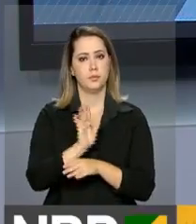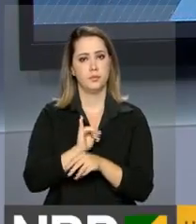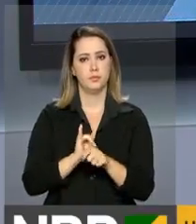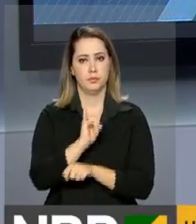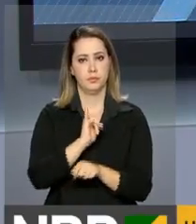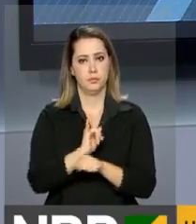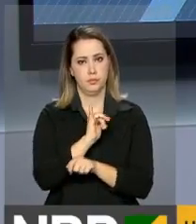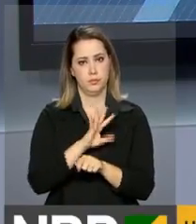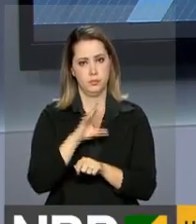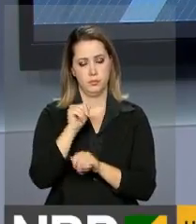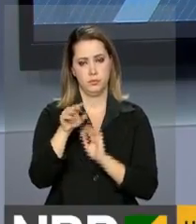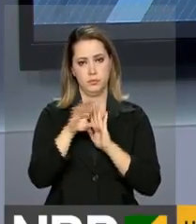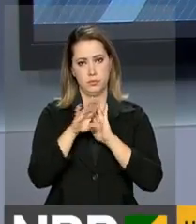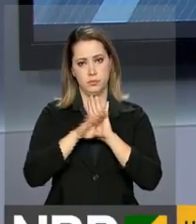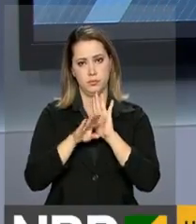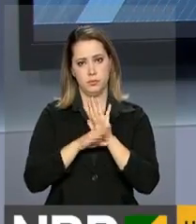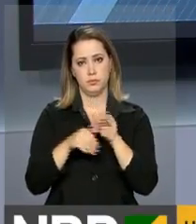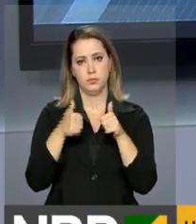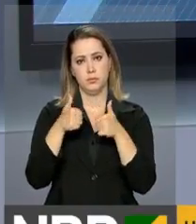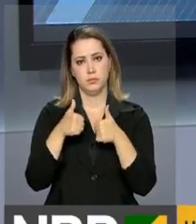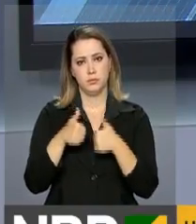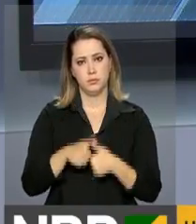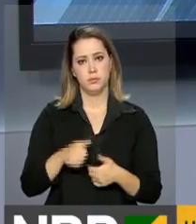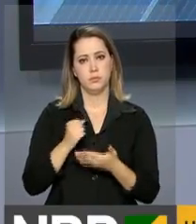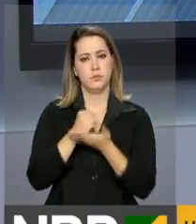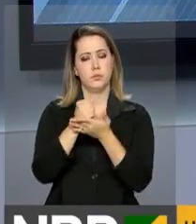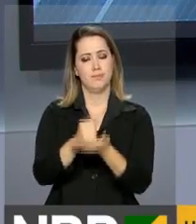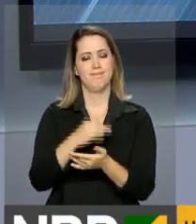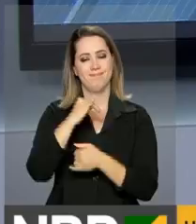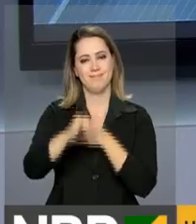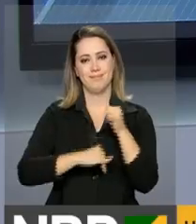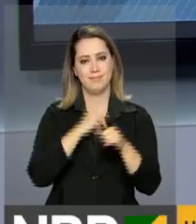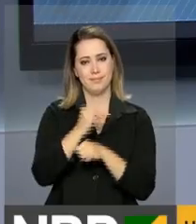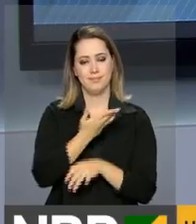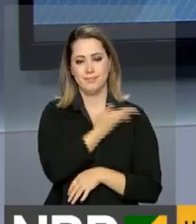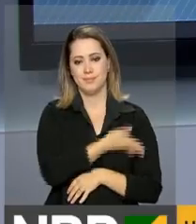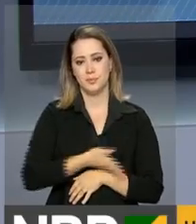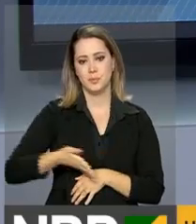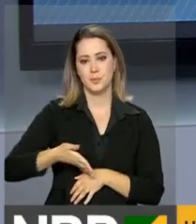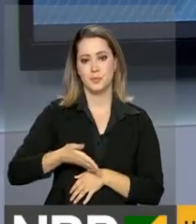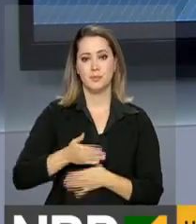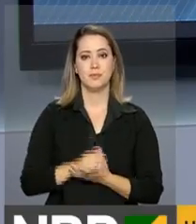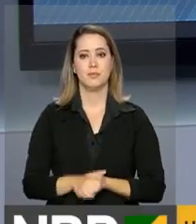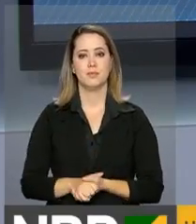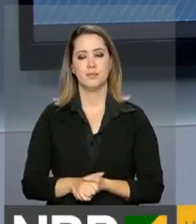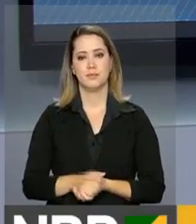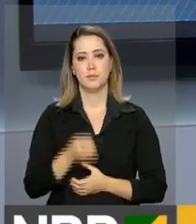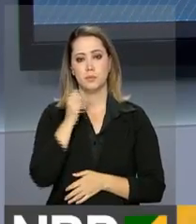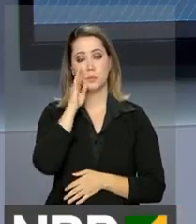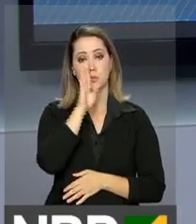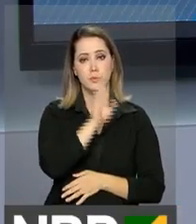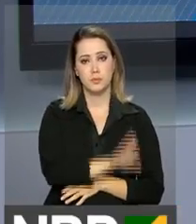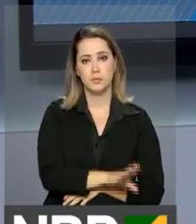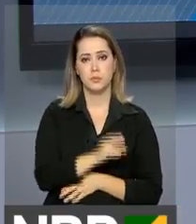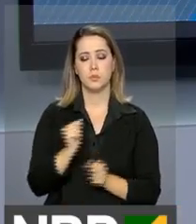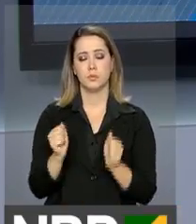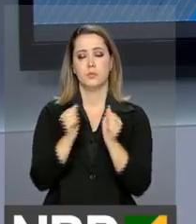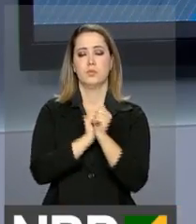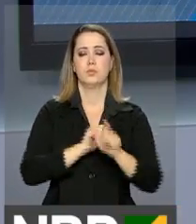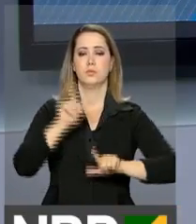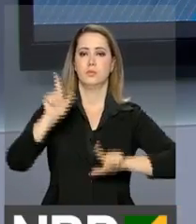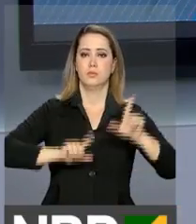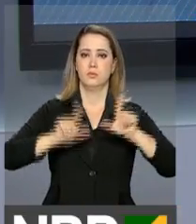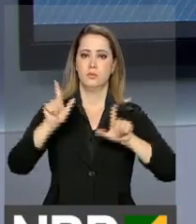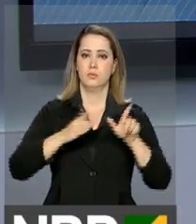reportagens no youtube toda a programação também está disponível em nossa página na internet uma ótima tarde pra você e